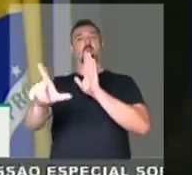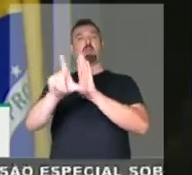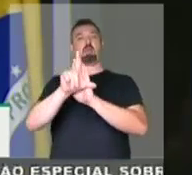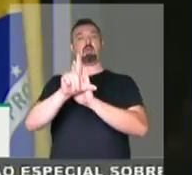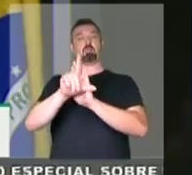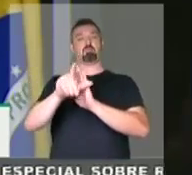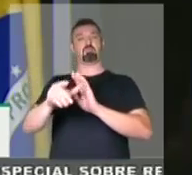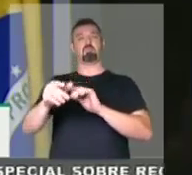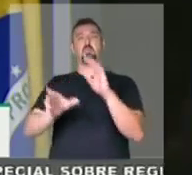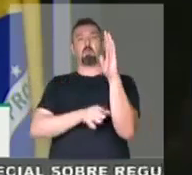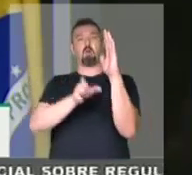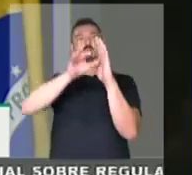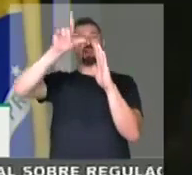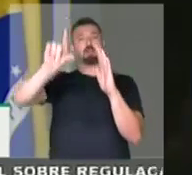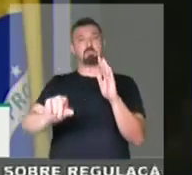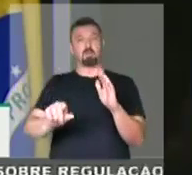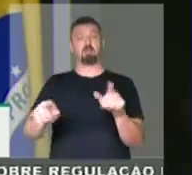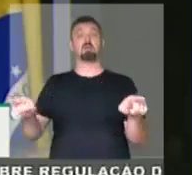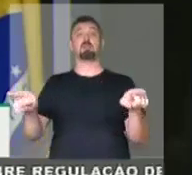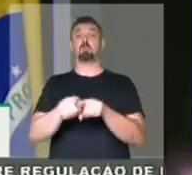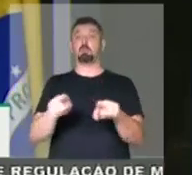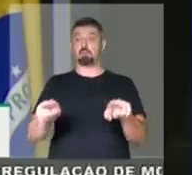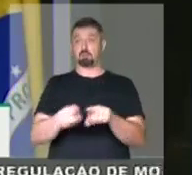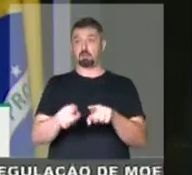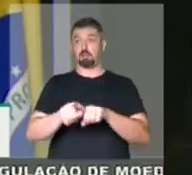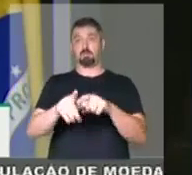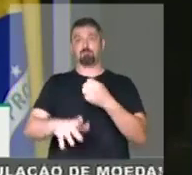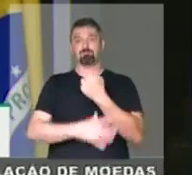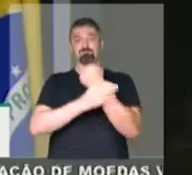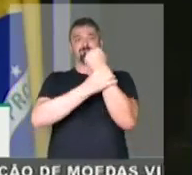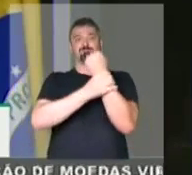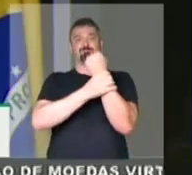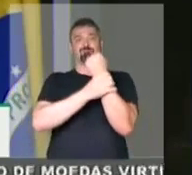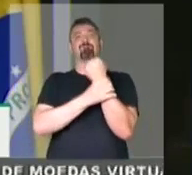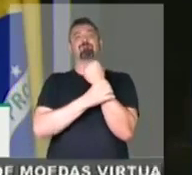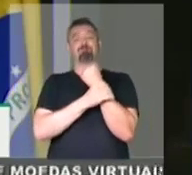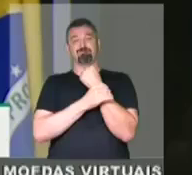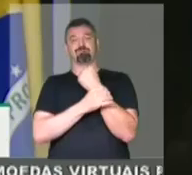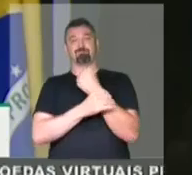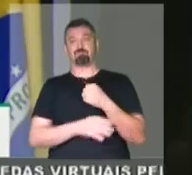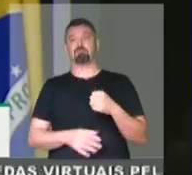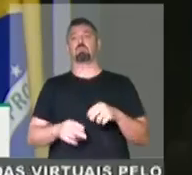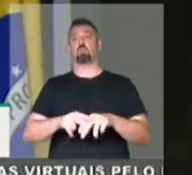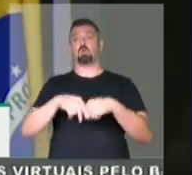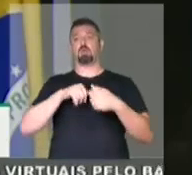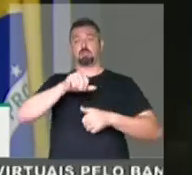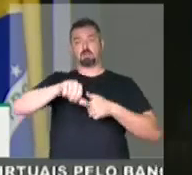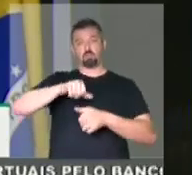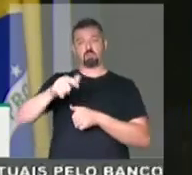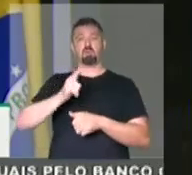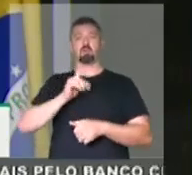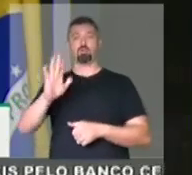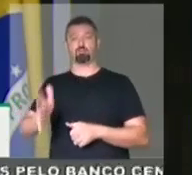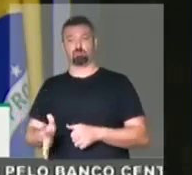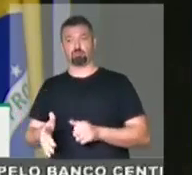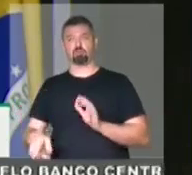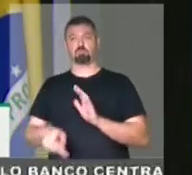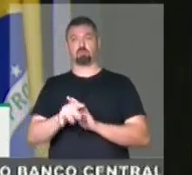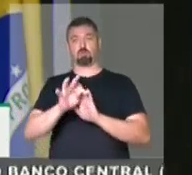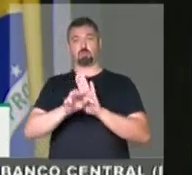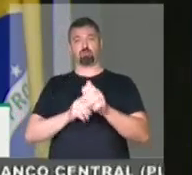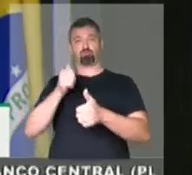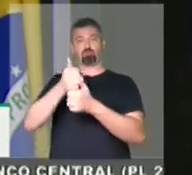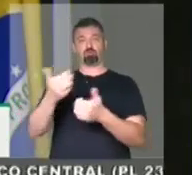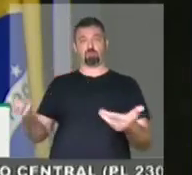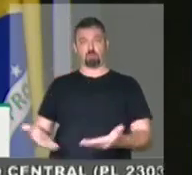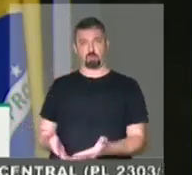legislação menos burocrática e, ao mesmo tempo, segura, através das alterações previstas pelo